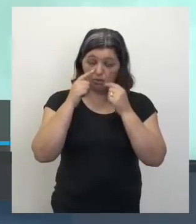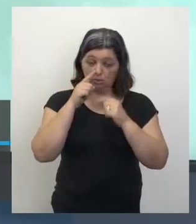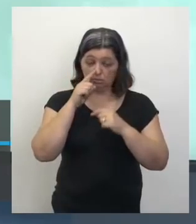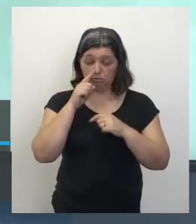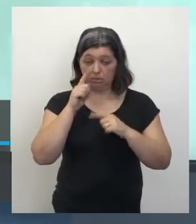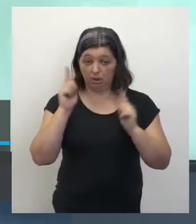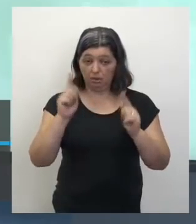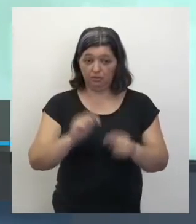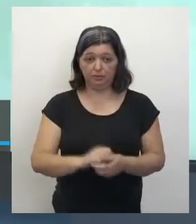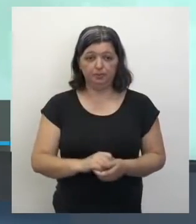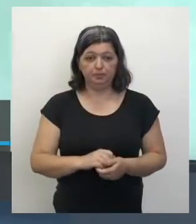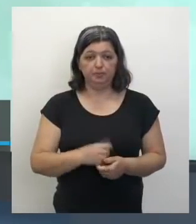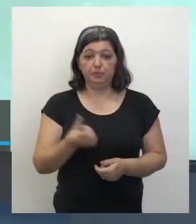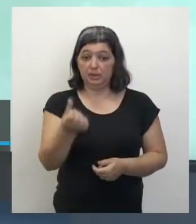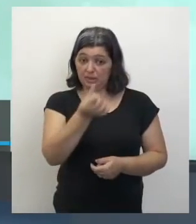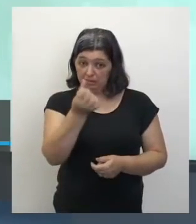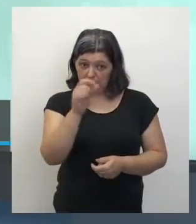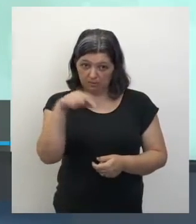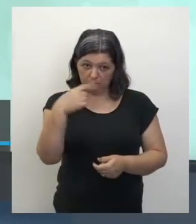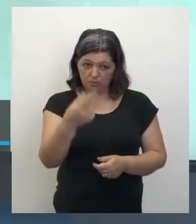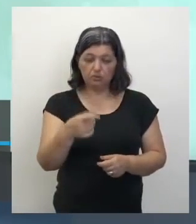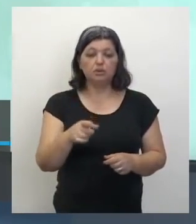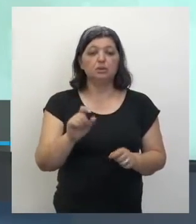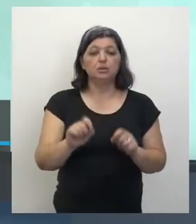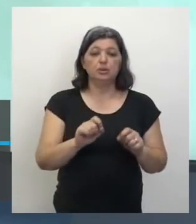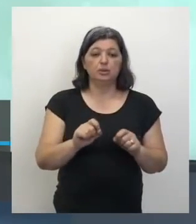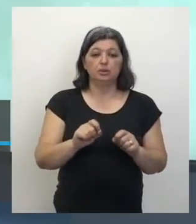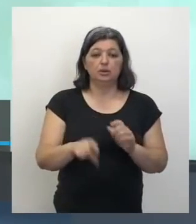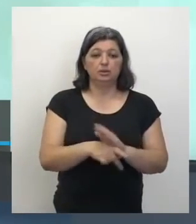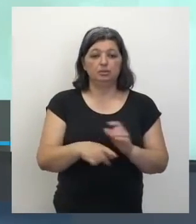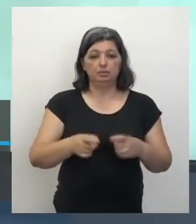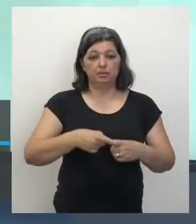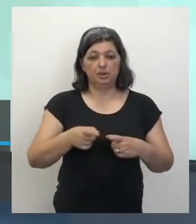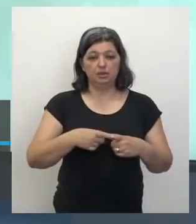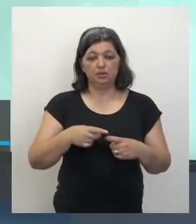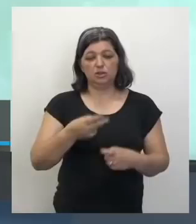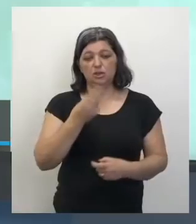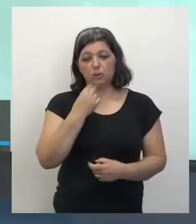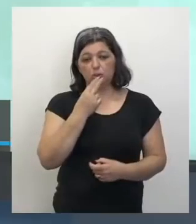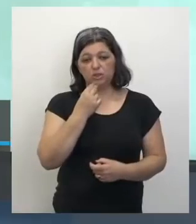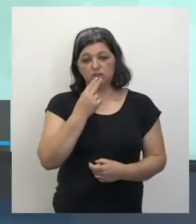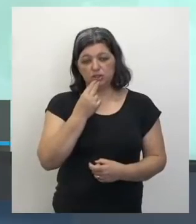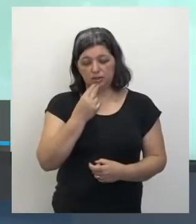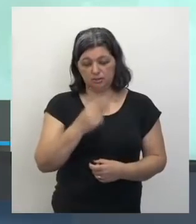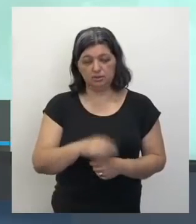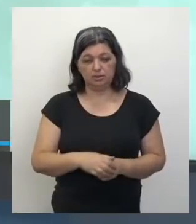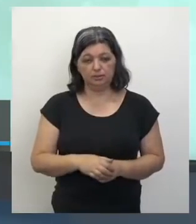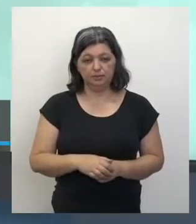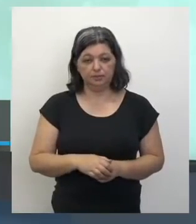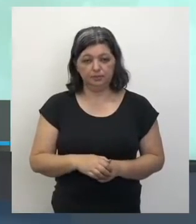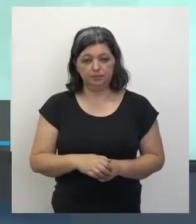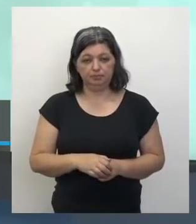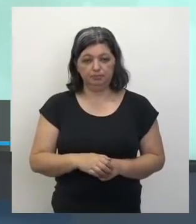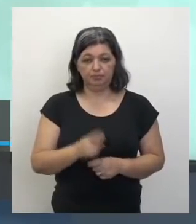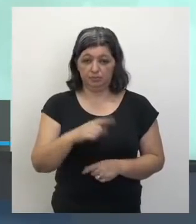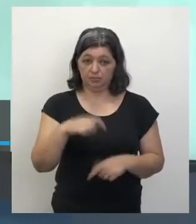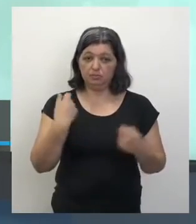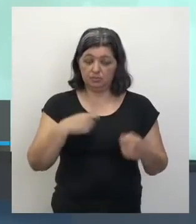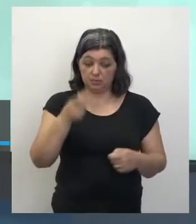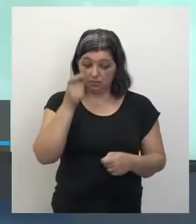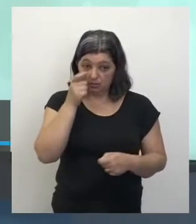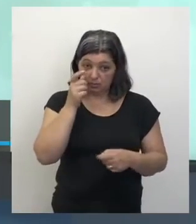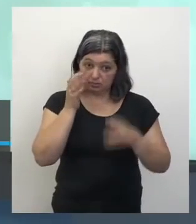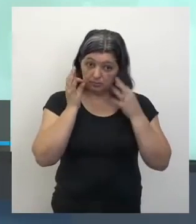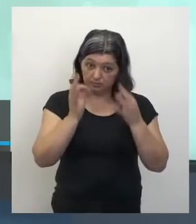próxima sexta, nós teremos uma nutricionista complementando todas essas informações. Então, não percam, essas aulas